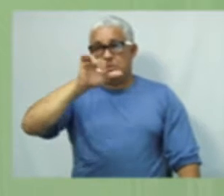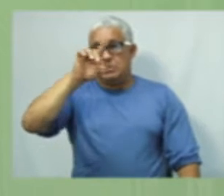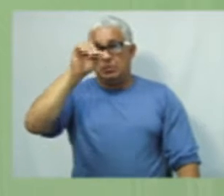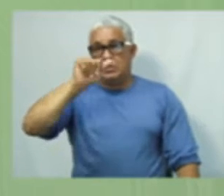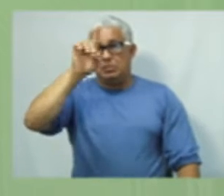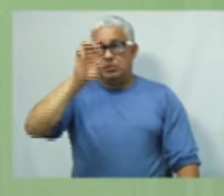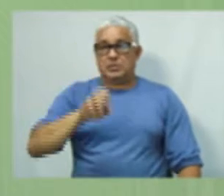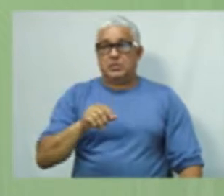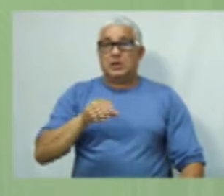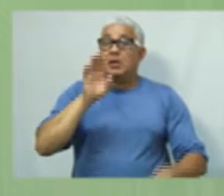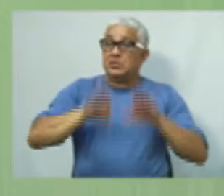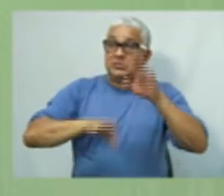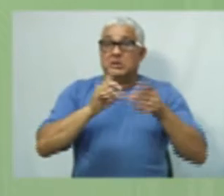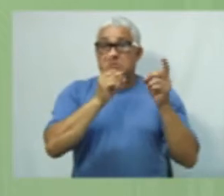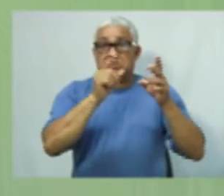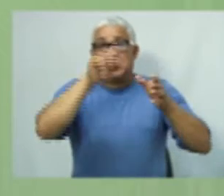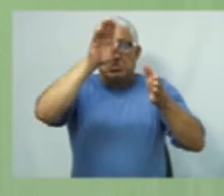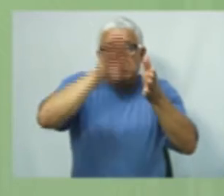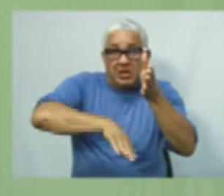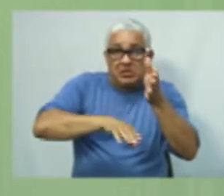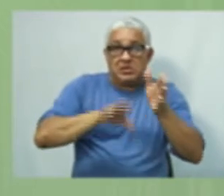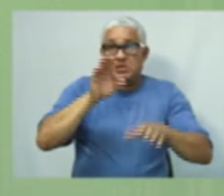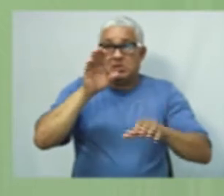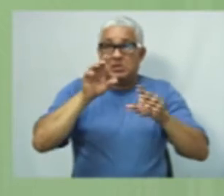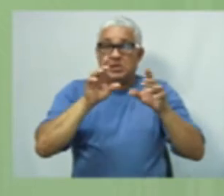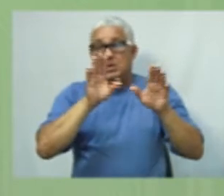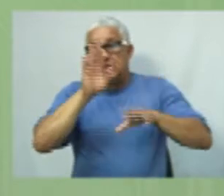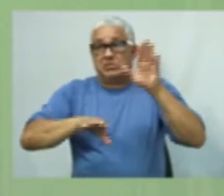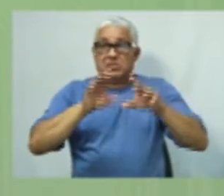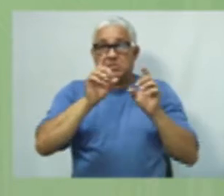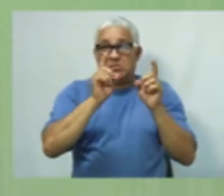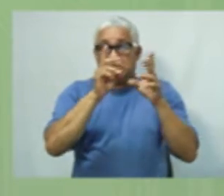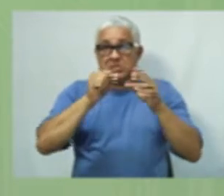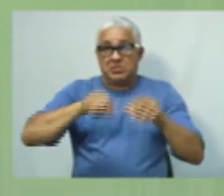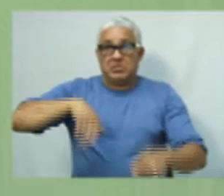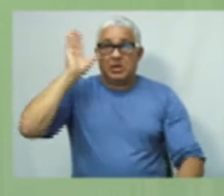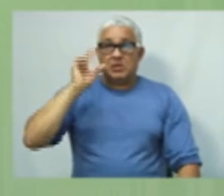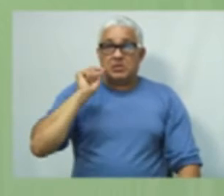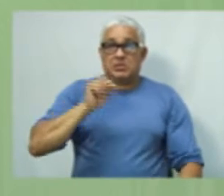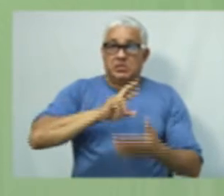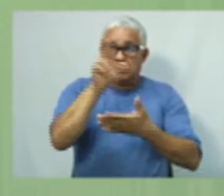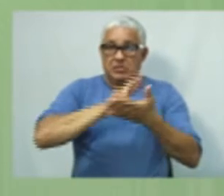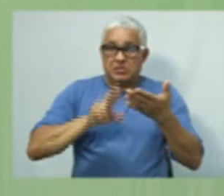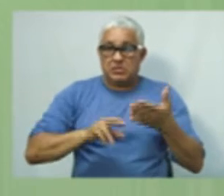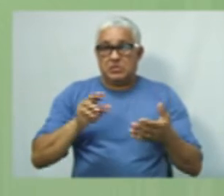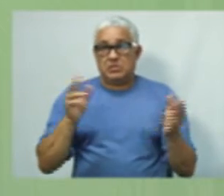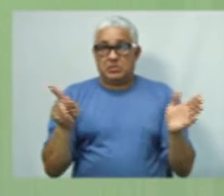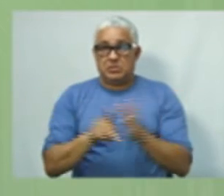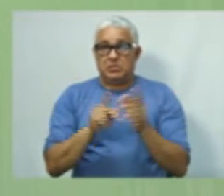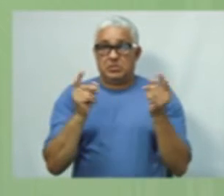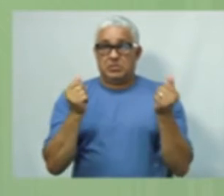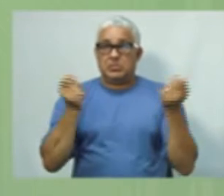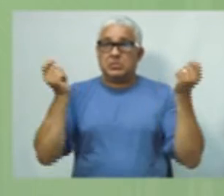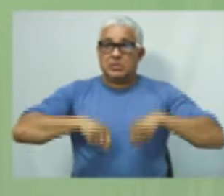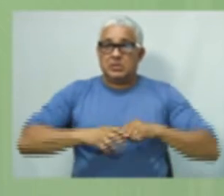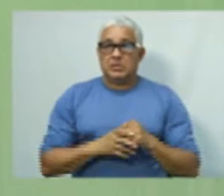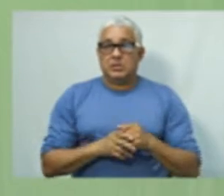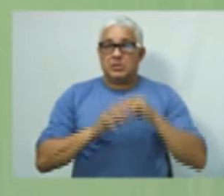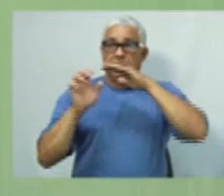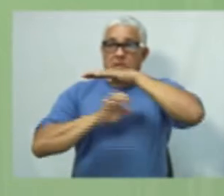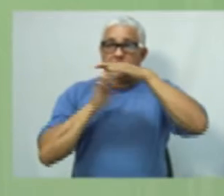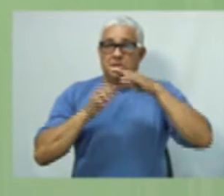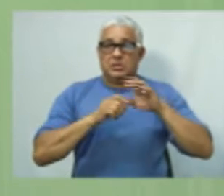menos. Então isso tudo, nós já sabemos que os relatórios de finanças, eles permitem o